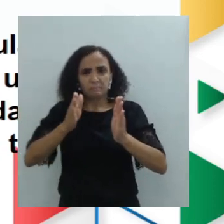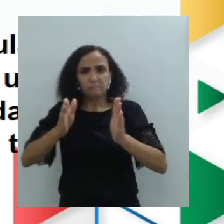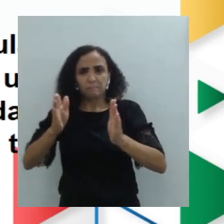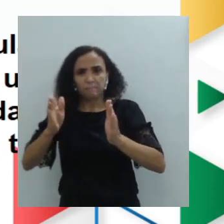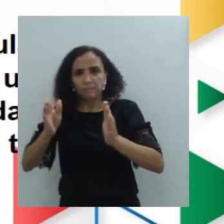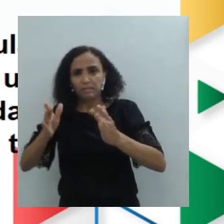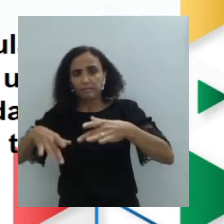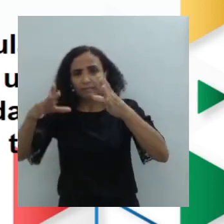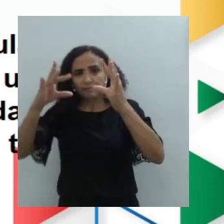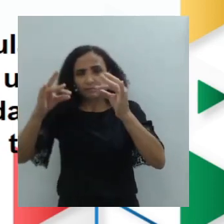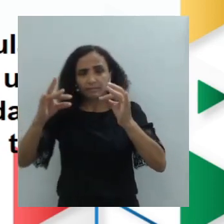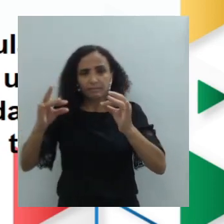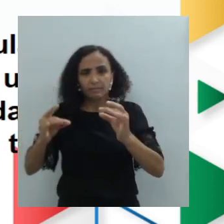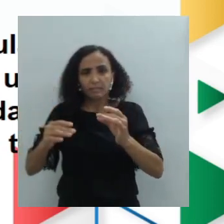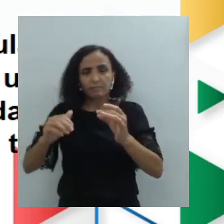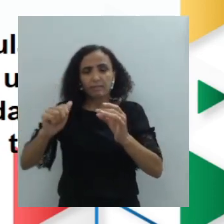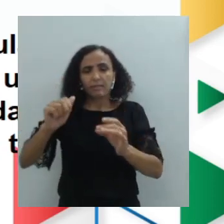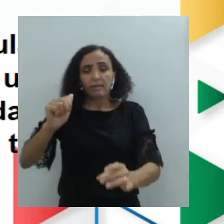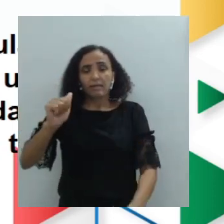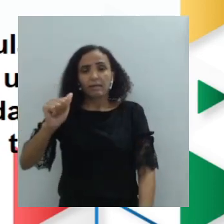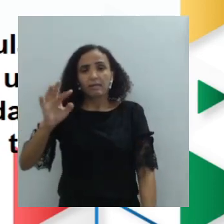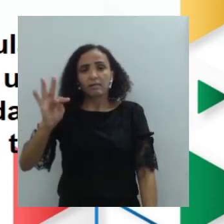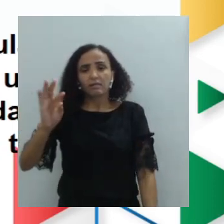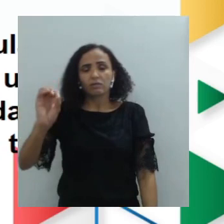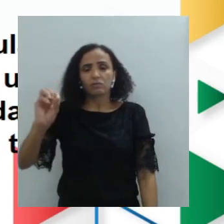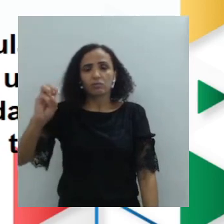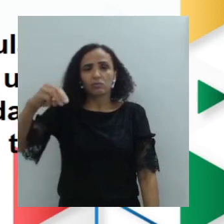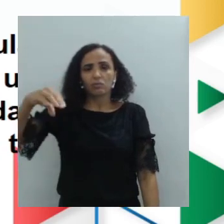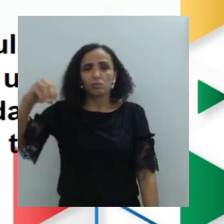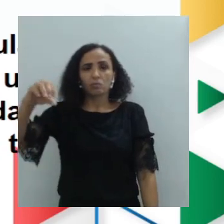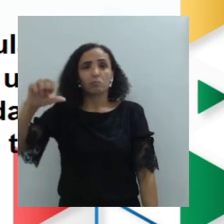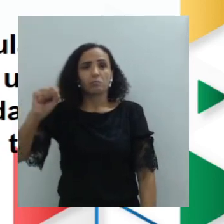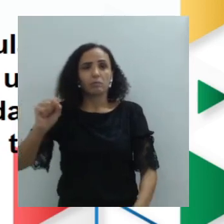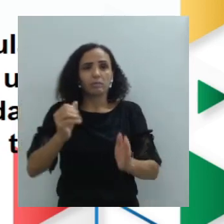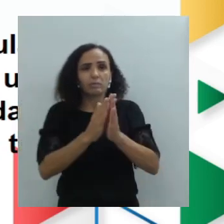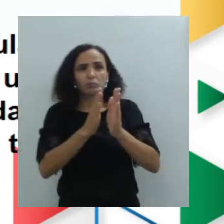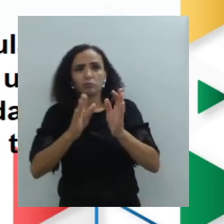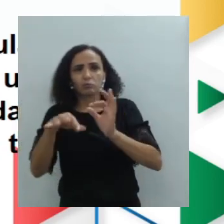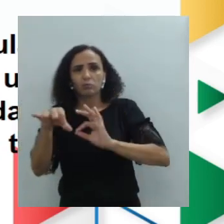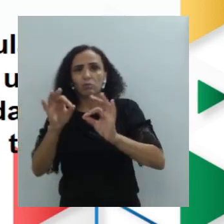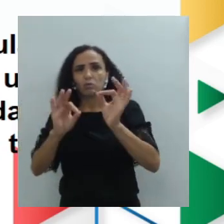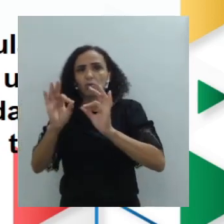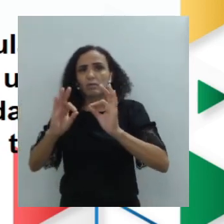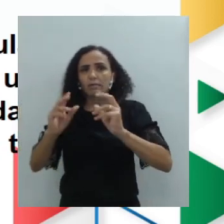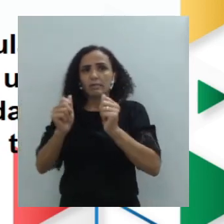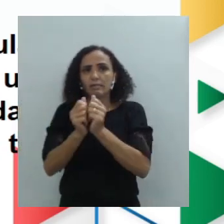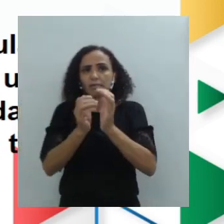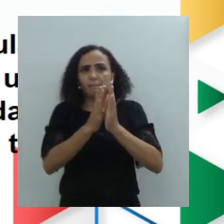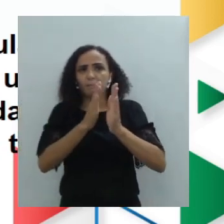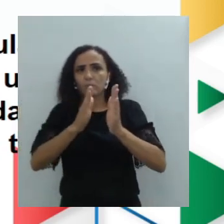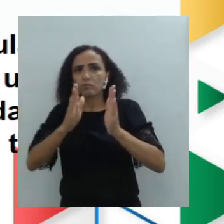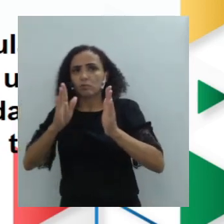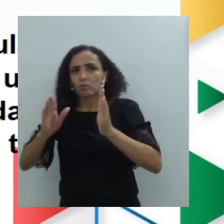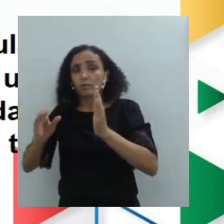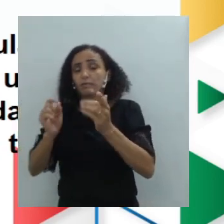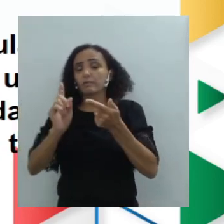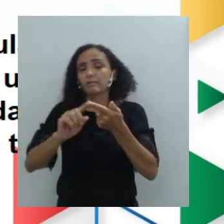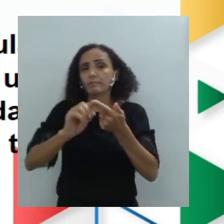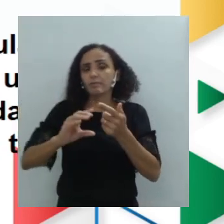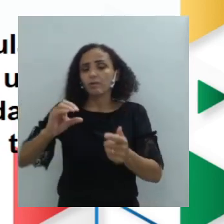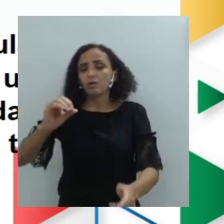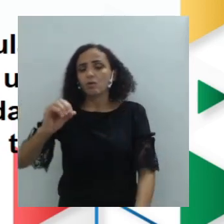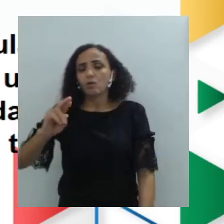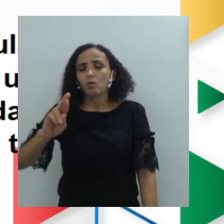centenas de átomos. Organelas e células. As organelas são estruturas presentes no interior das células que